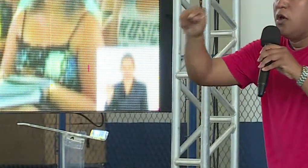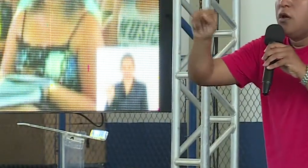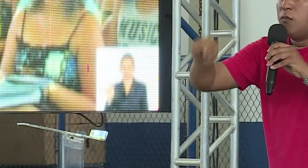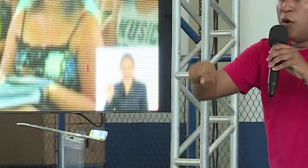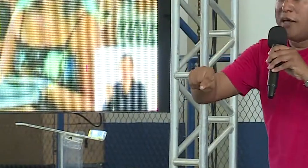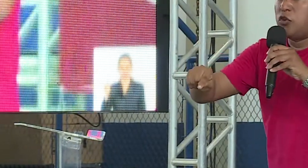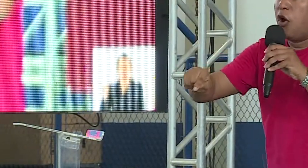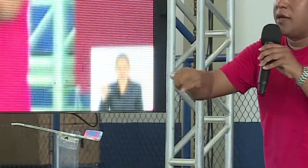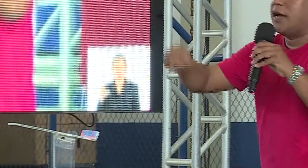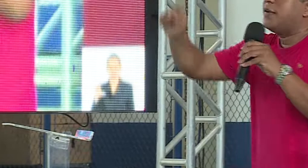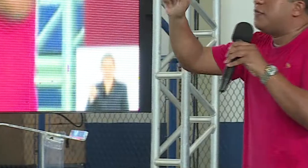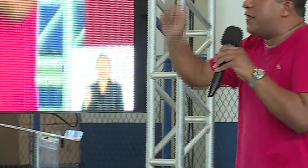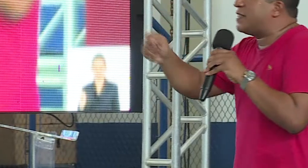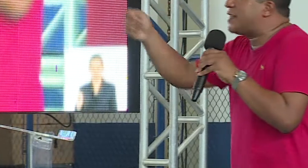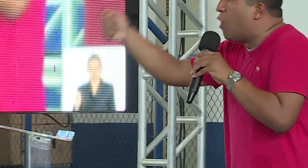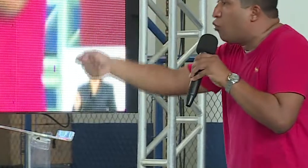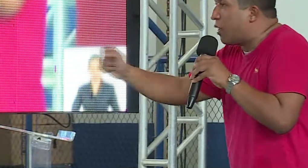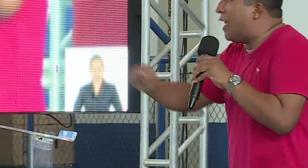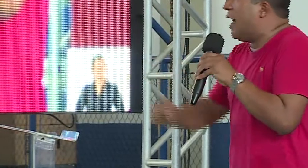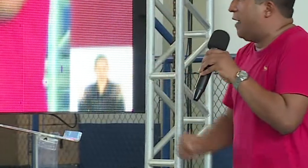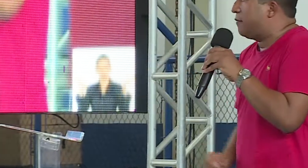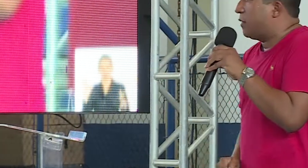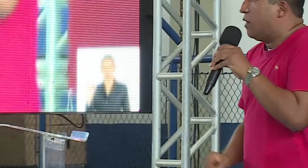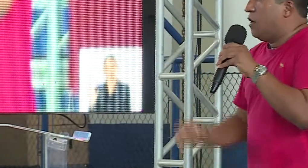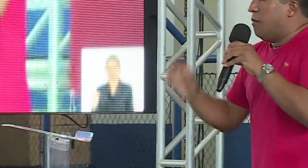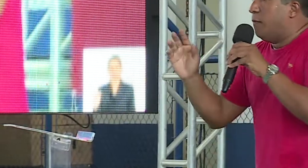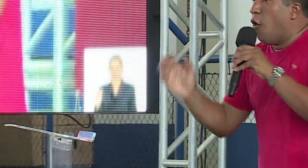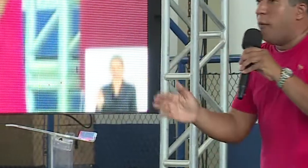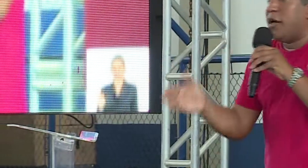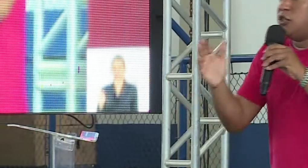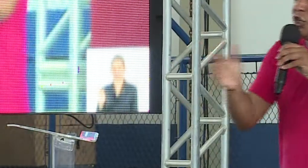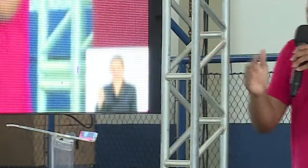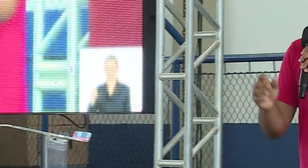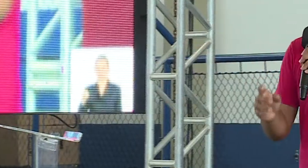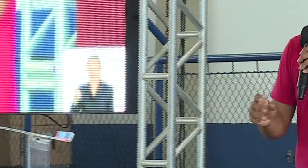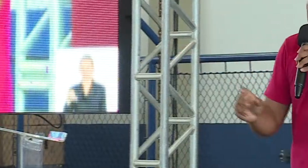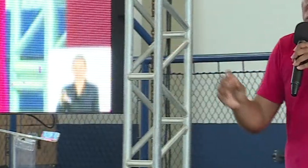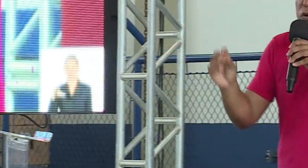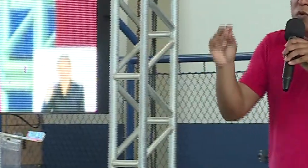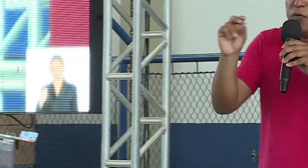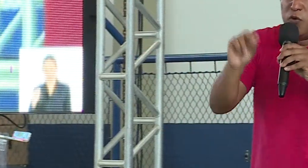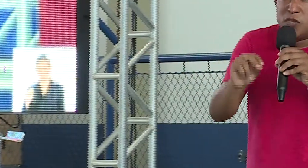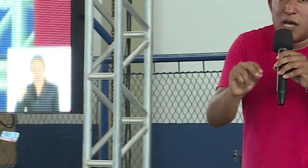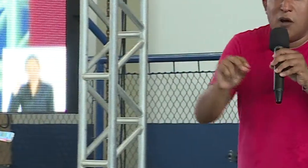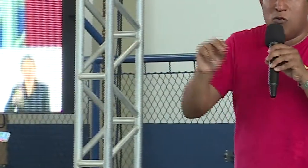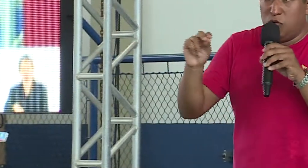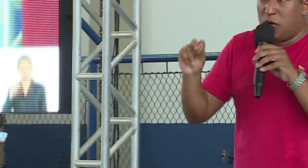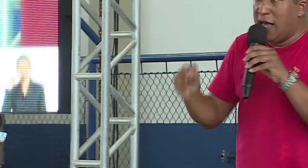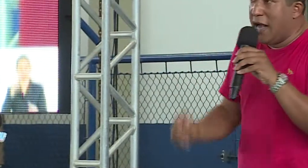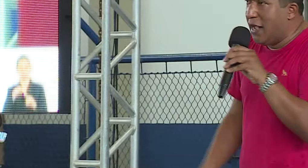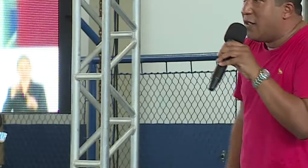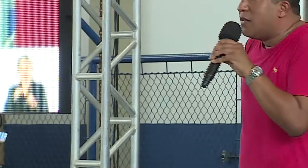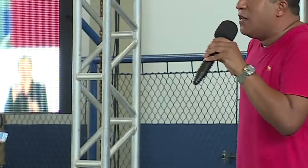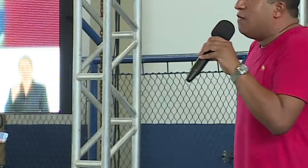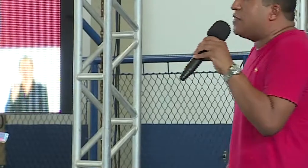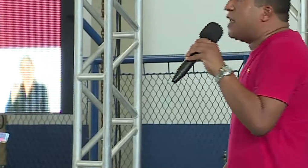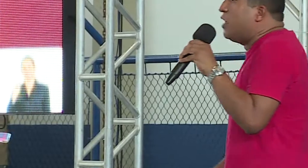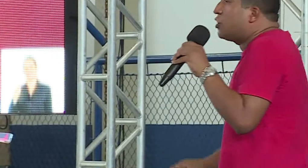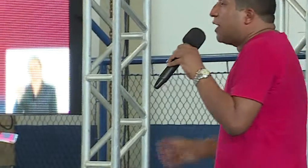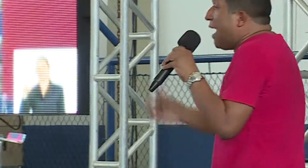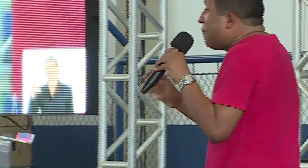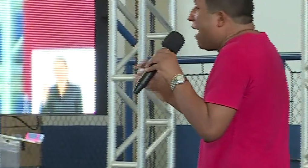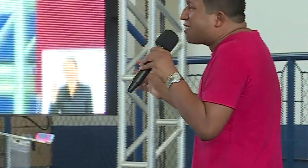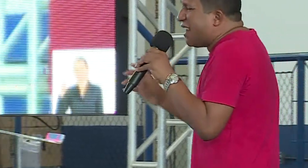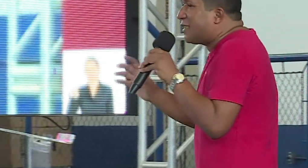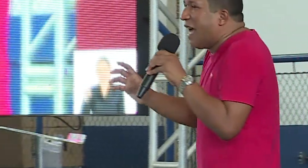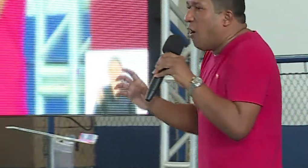importantíssimo. Bomba atômica, fissão nuclear. Bomba de hidrogênio, fusão nuclear. Vicente,